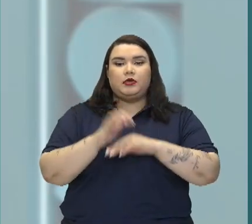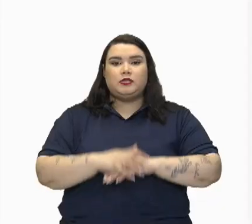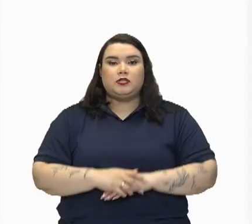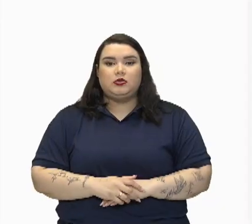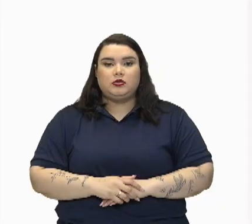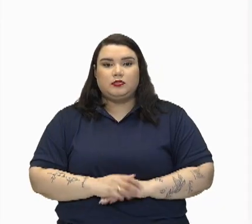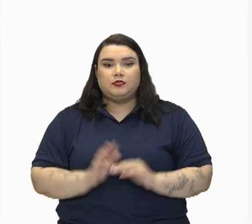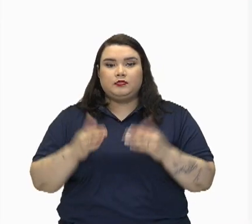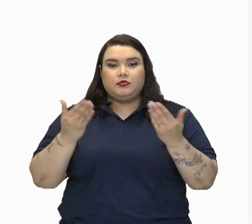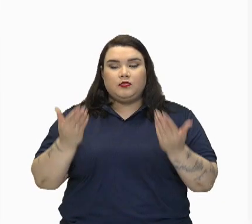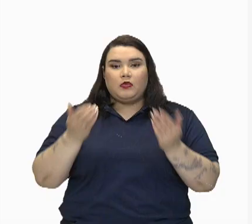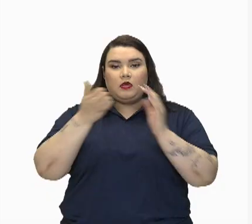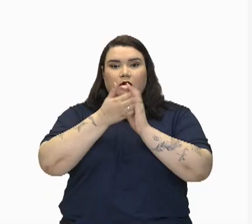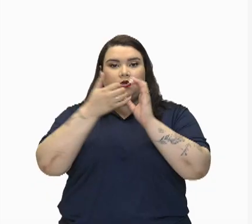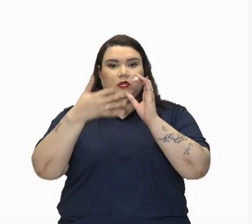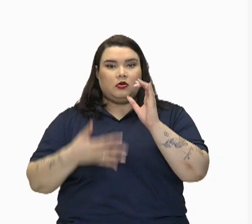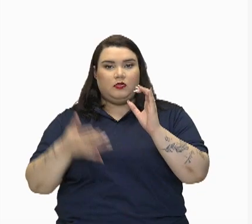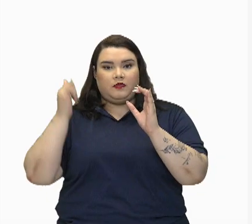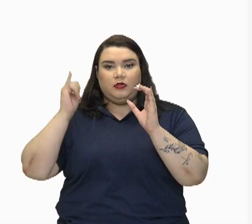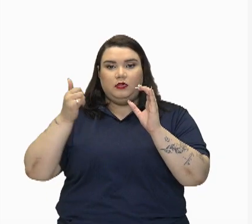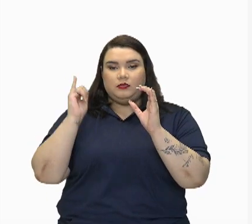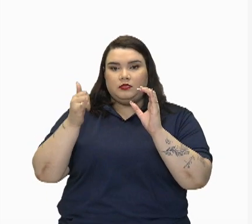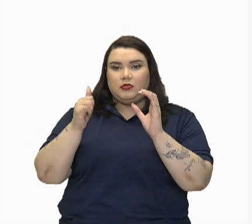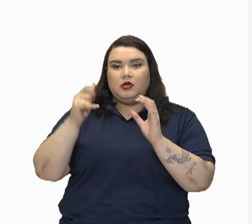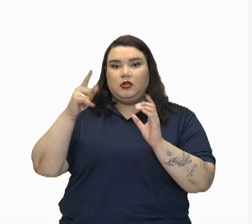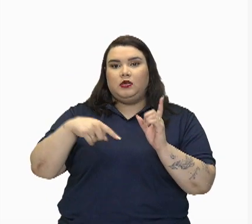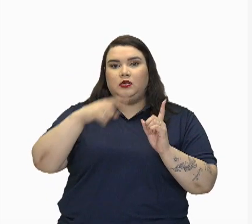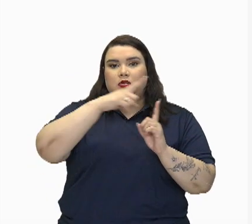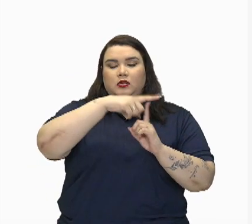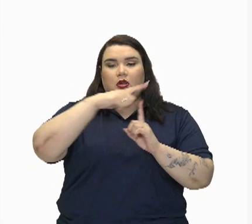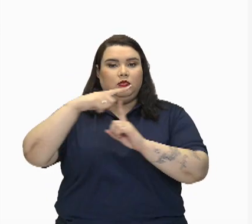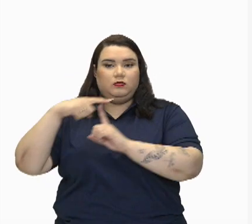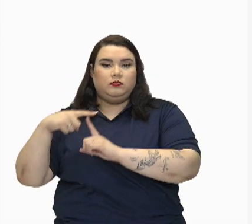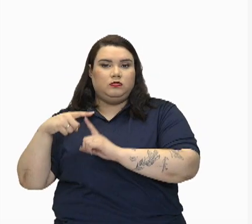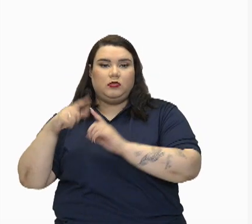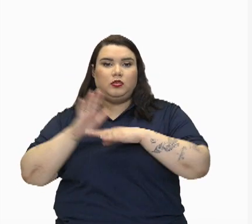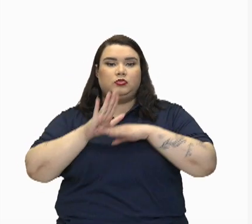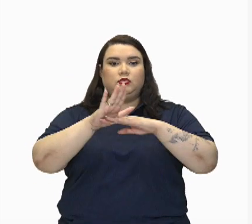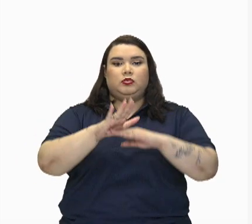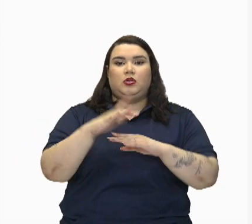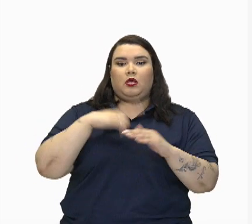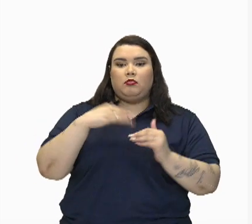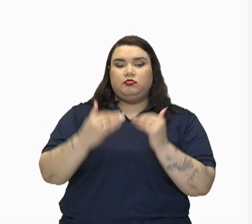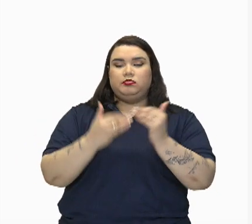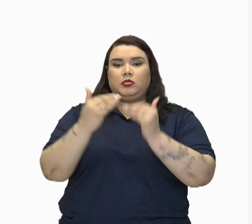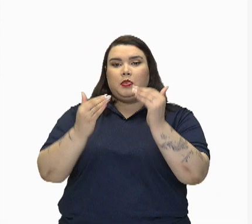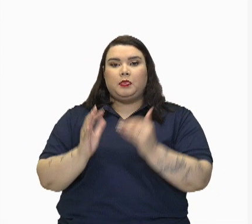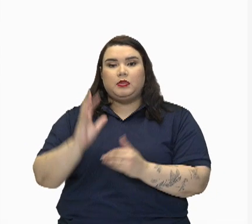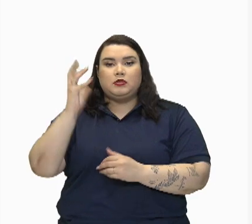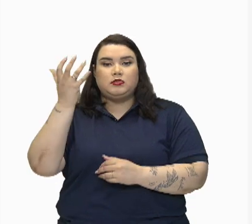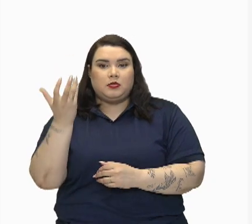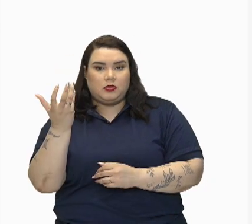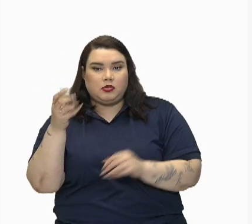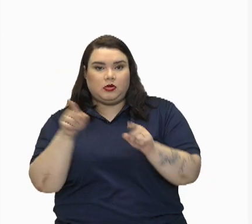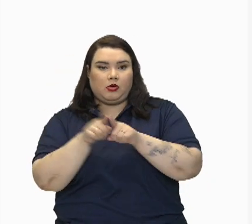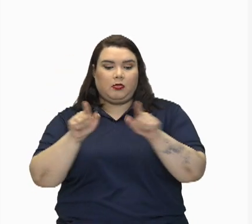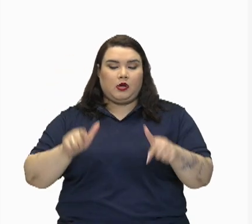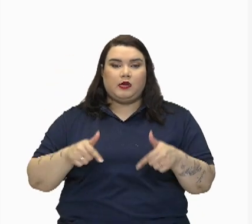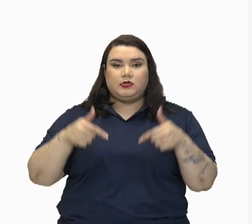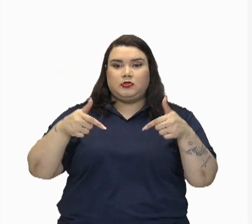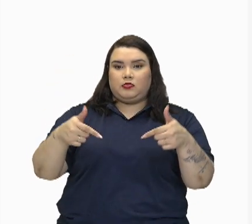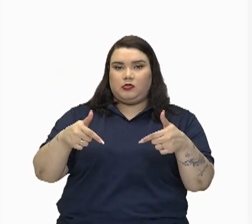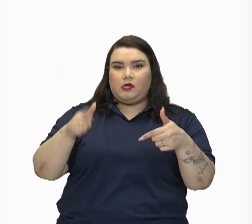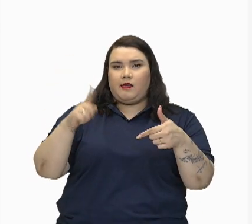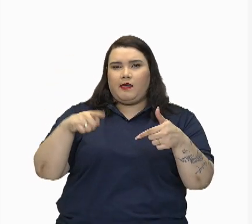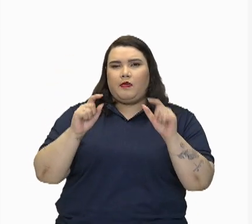da narrativa são formas que ajudam a sucessão de acontecimentos, de ações, que é